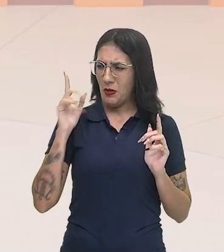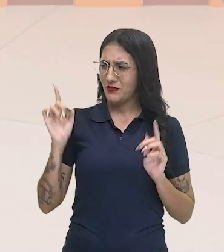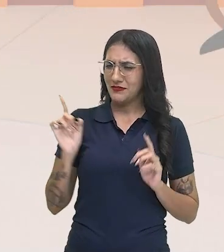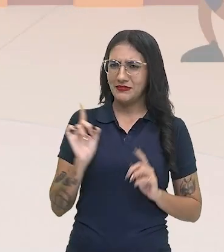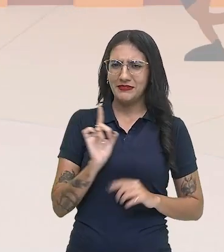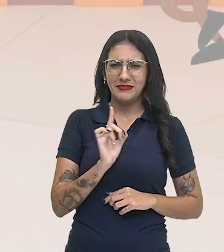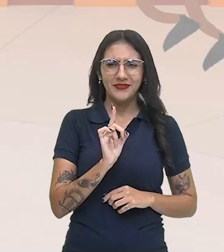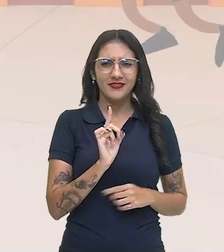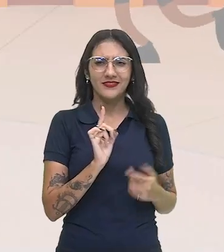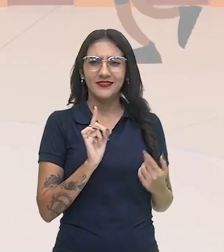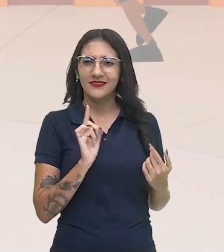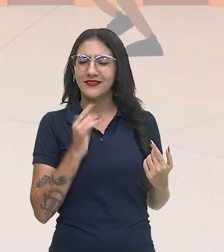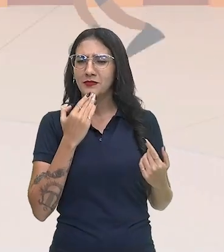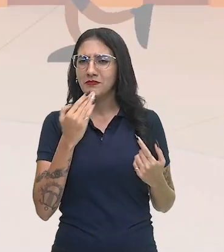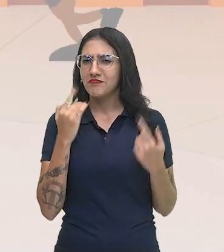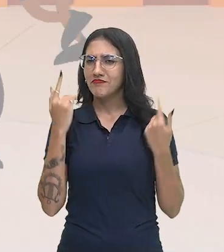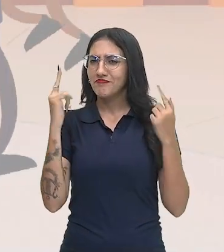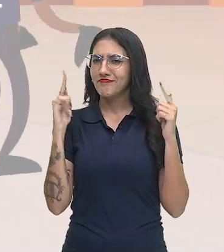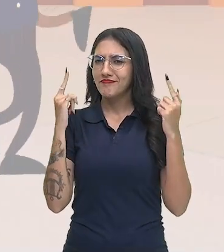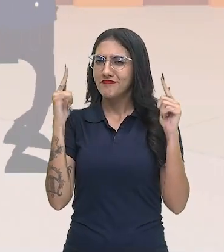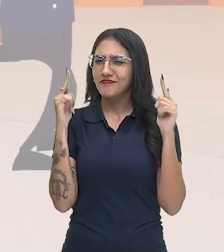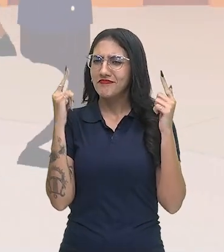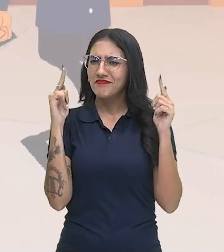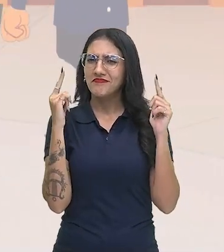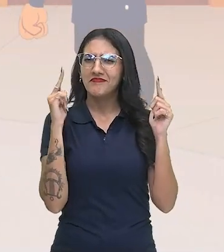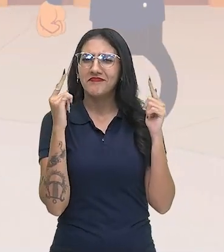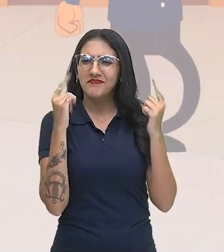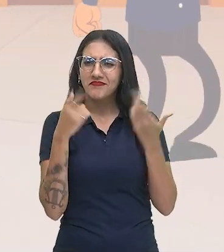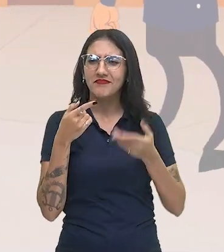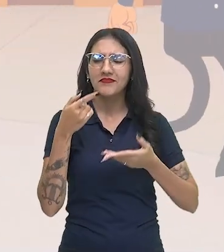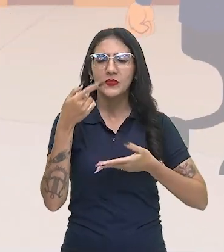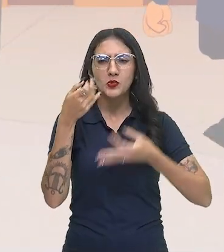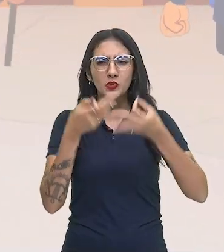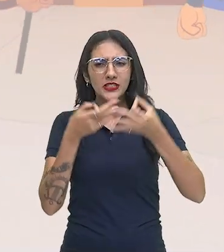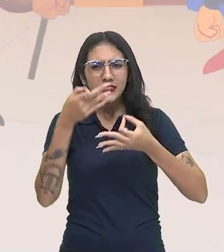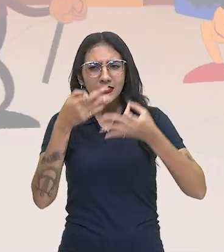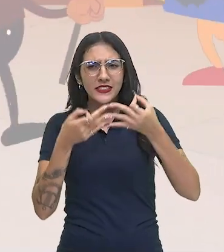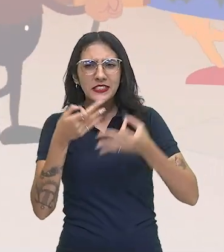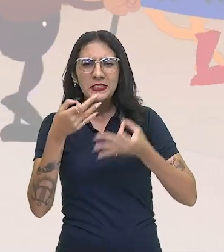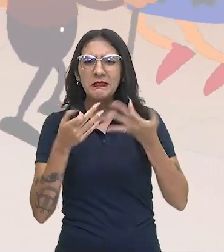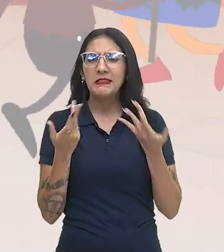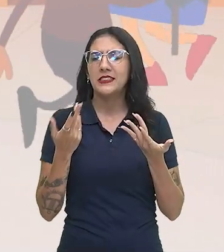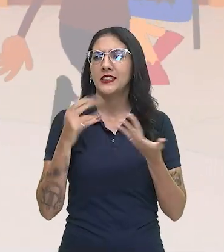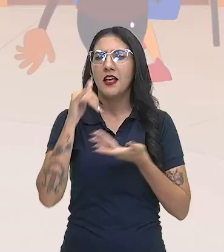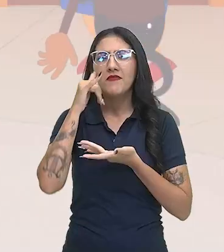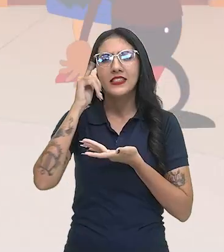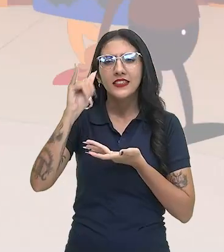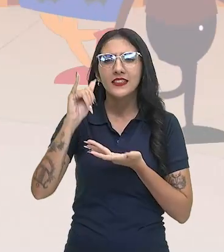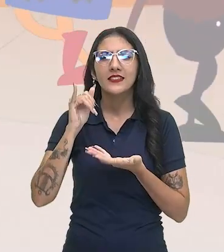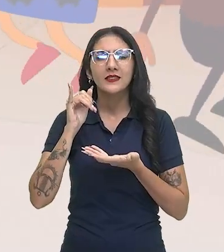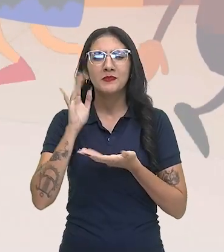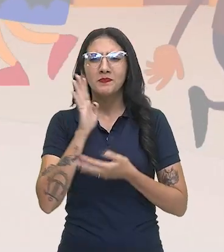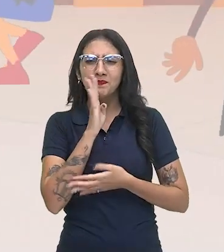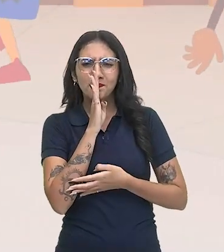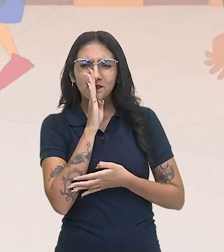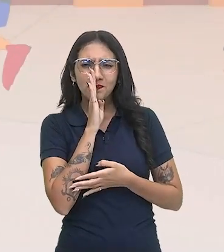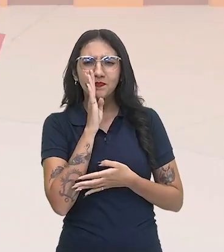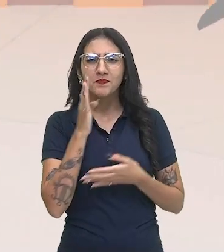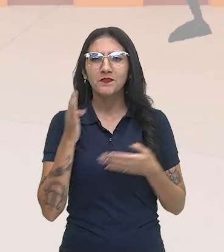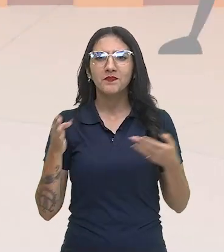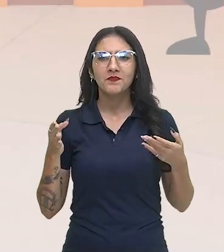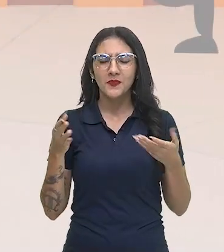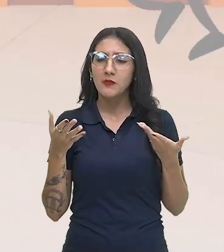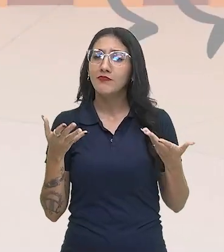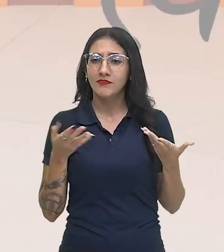aí, justiça, nossa voz, contra a censura. É isso